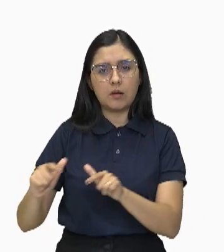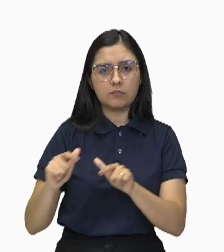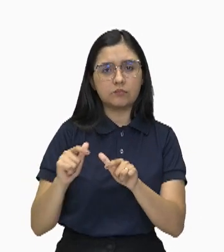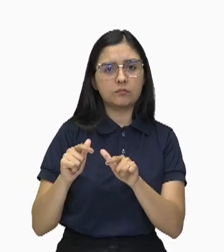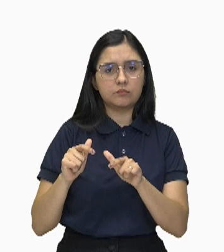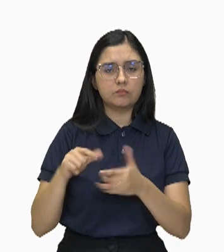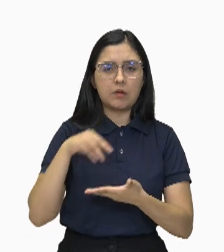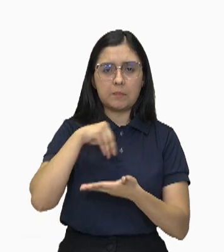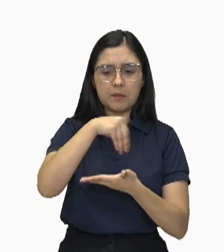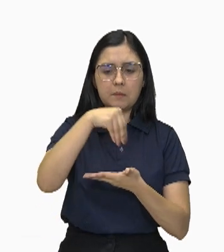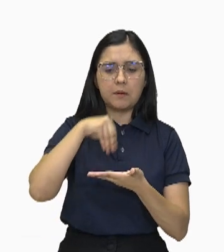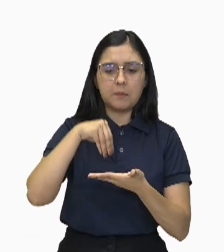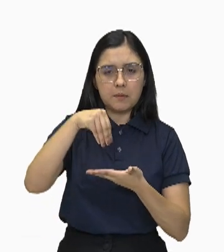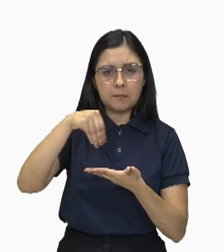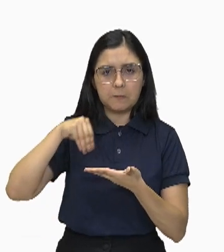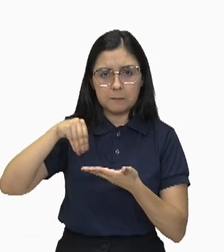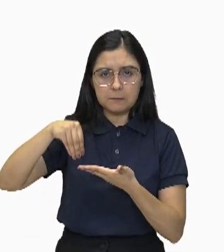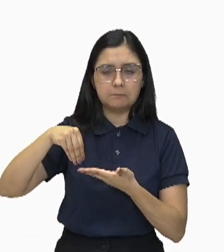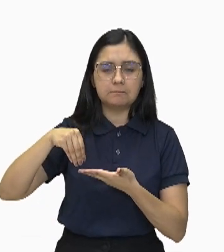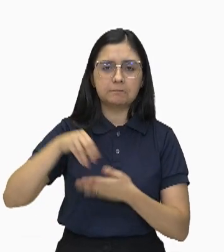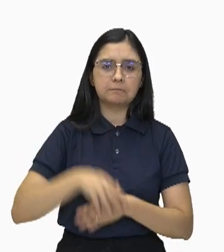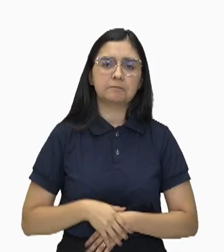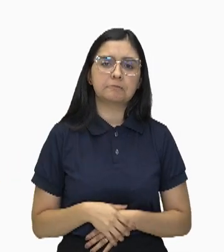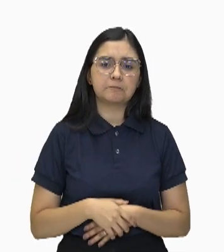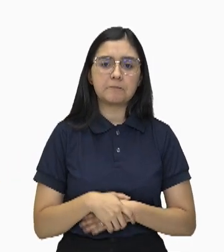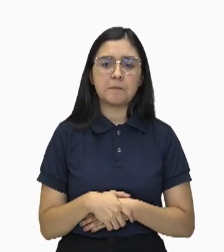né, conforme a